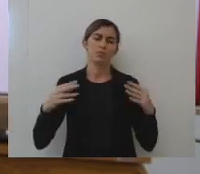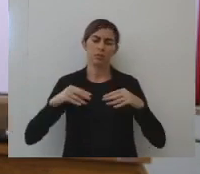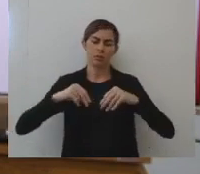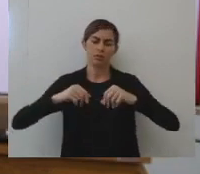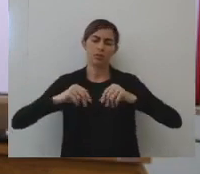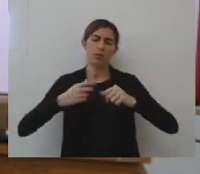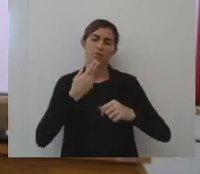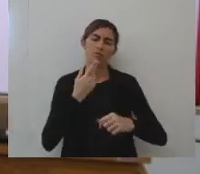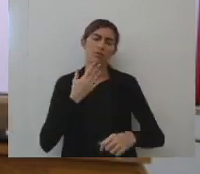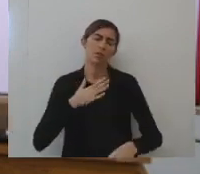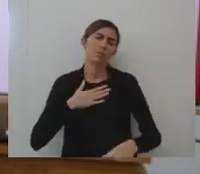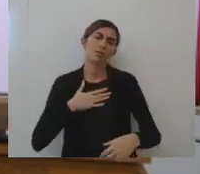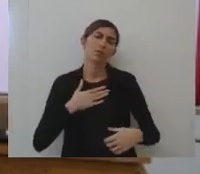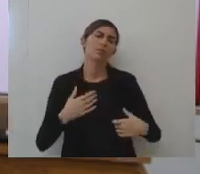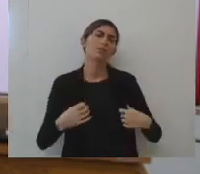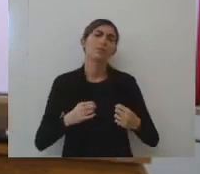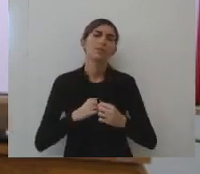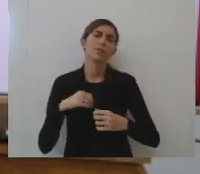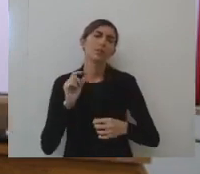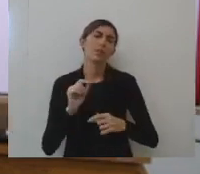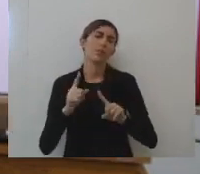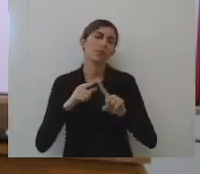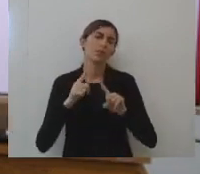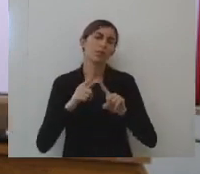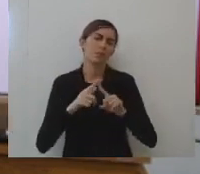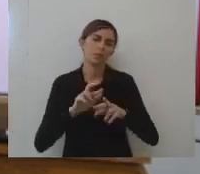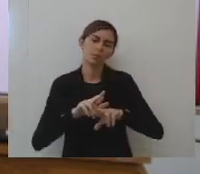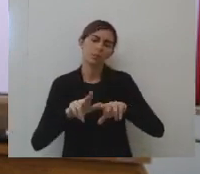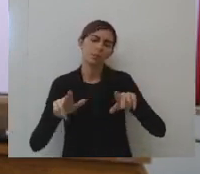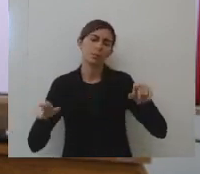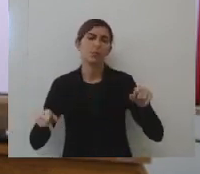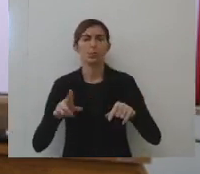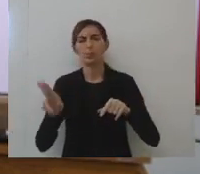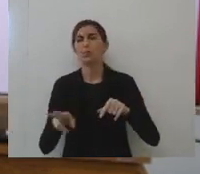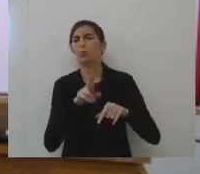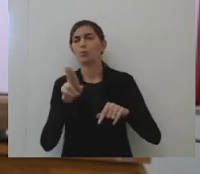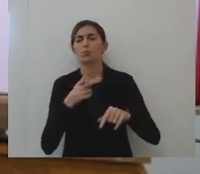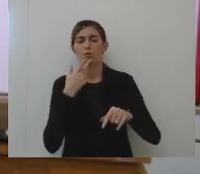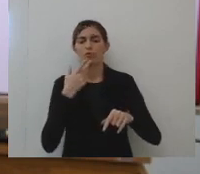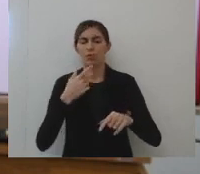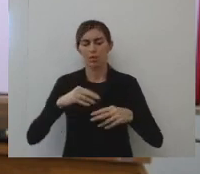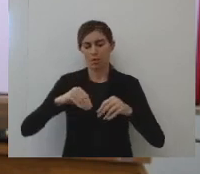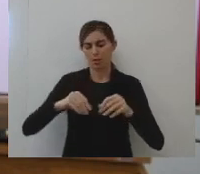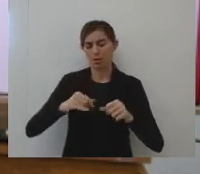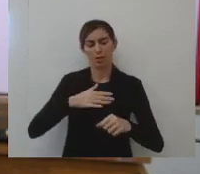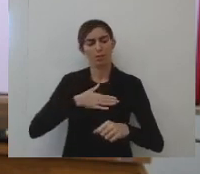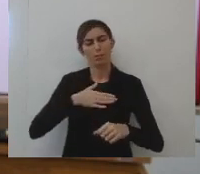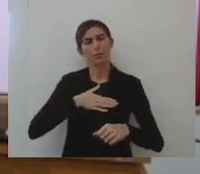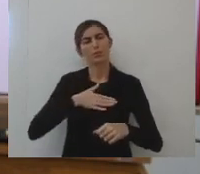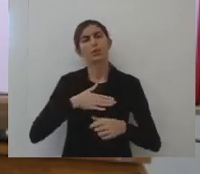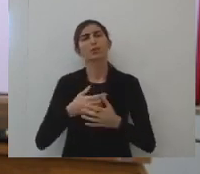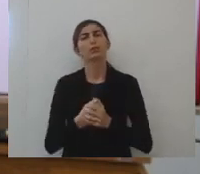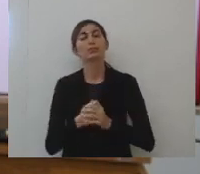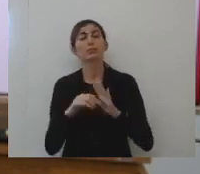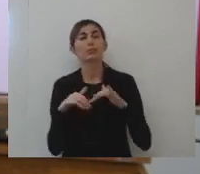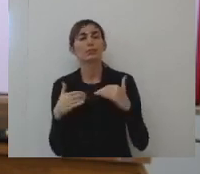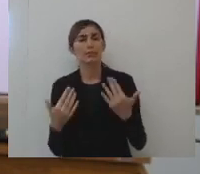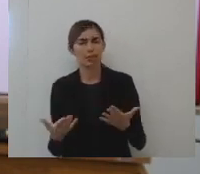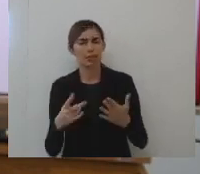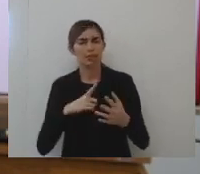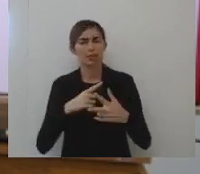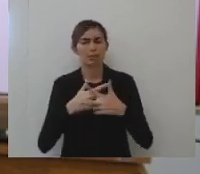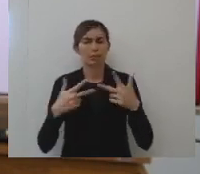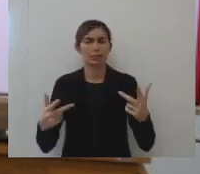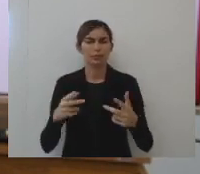e dizer que essa terra é sua? Que tipo de elemento ela utilizou para dizer que a terra pertence a ela? Então a gente tem uma